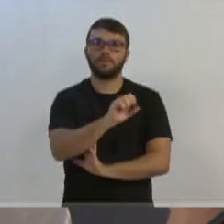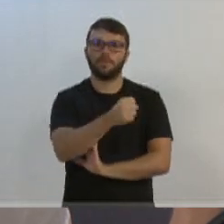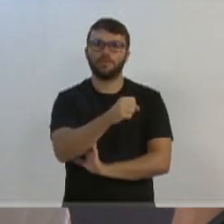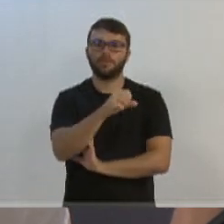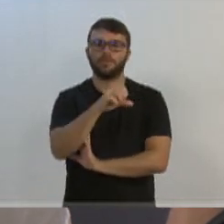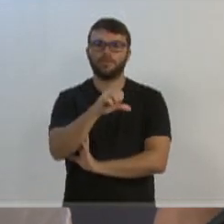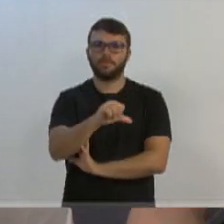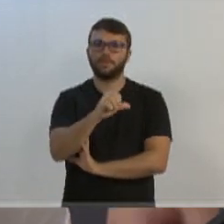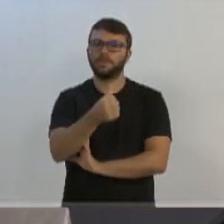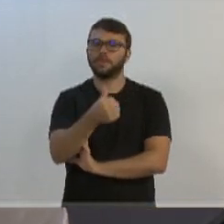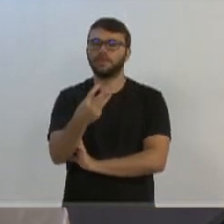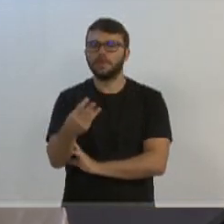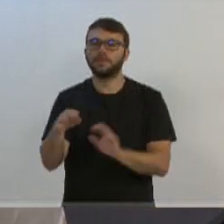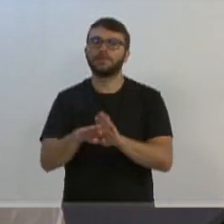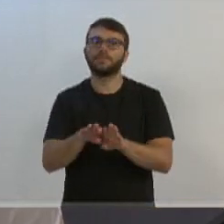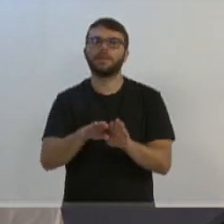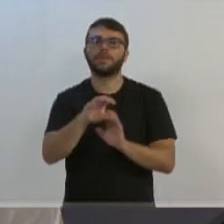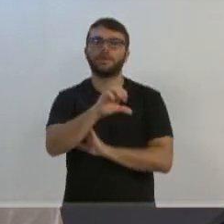8.683 e